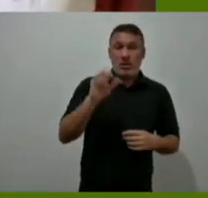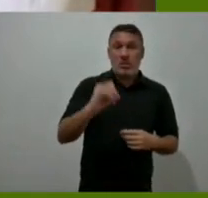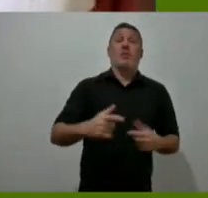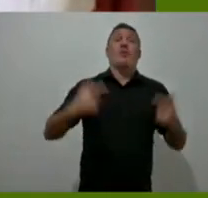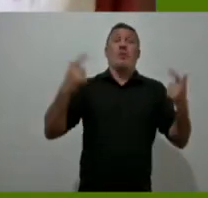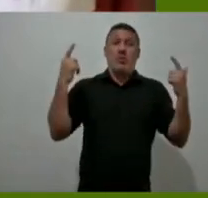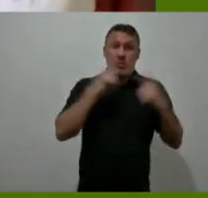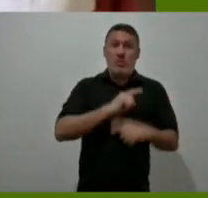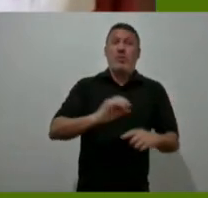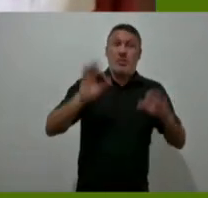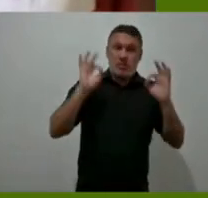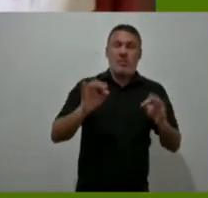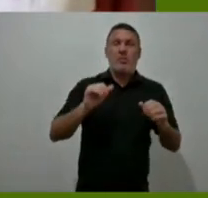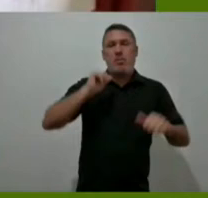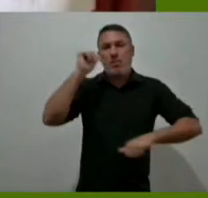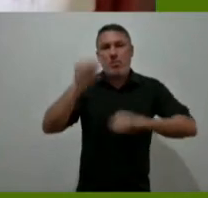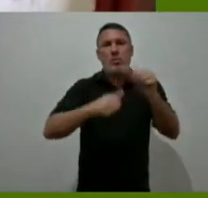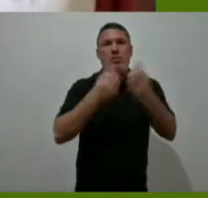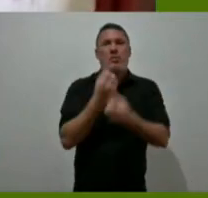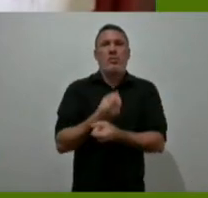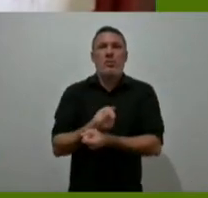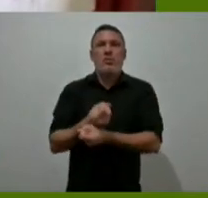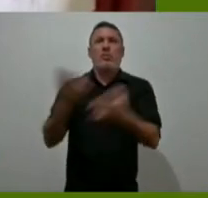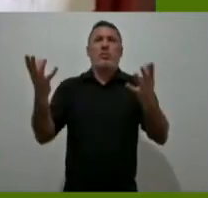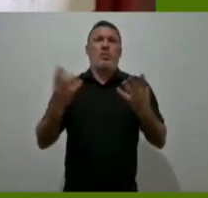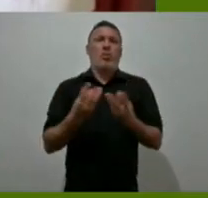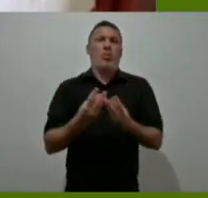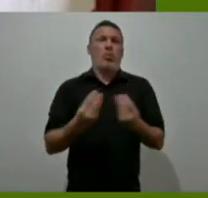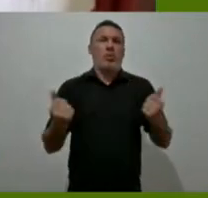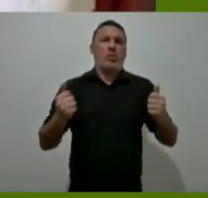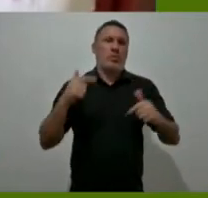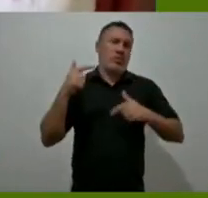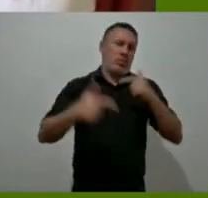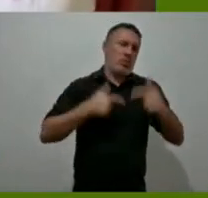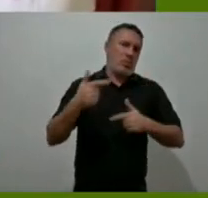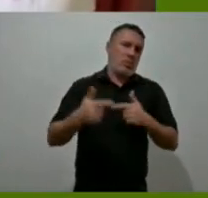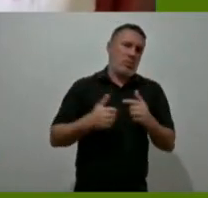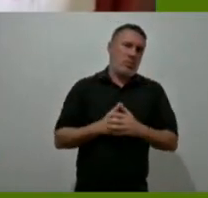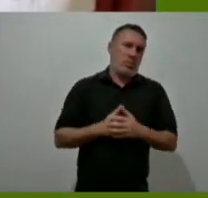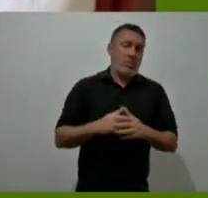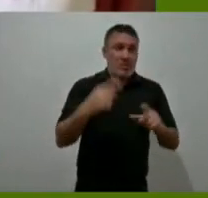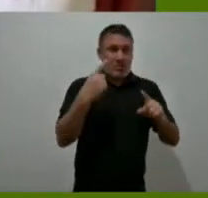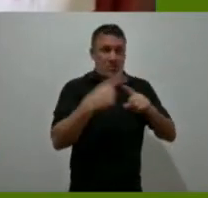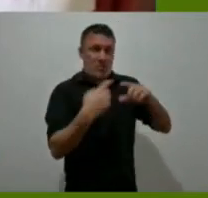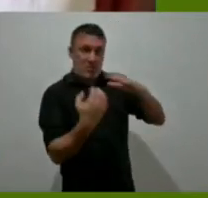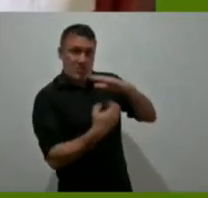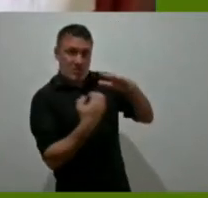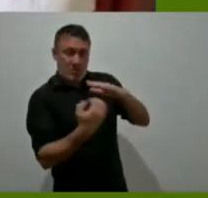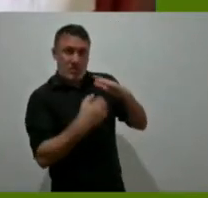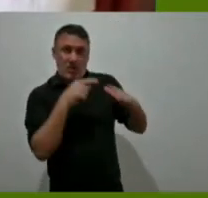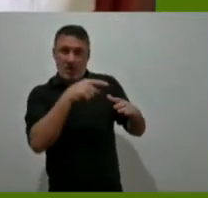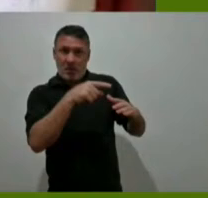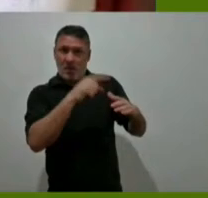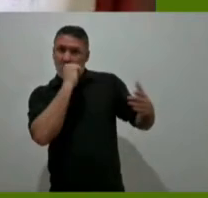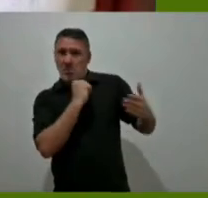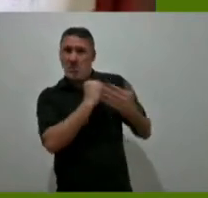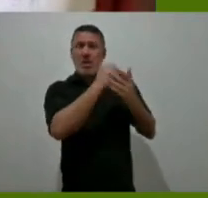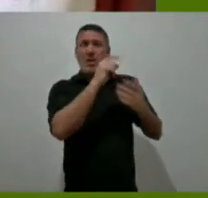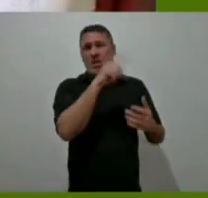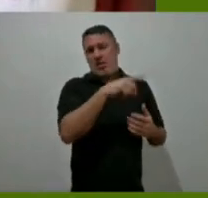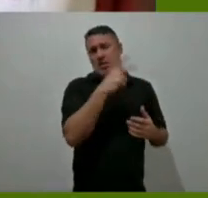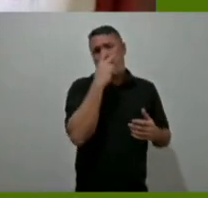oferta de serviço. As empresas não são aptas para plantar árvores, as empresas não são aptas para